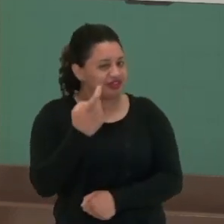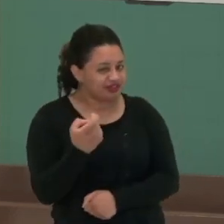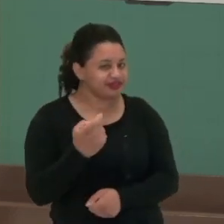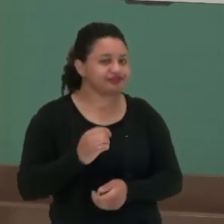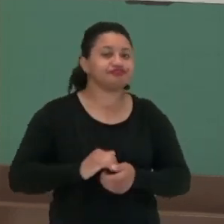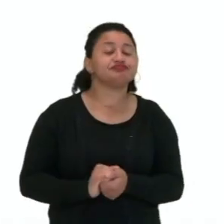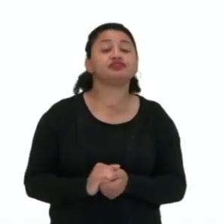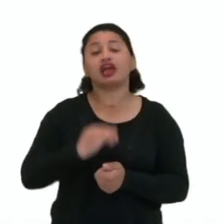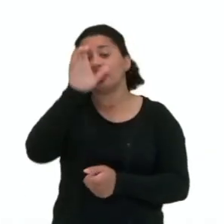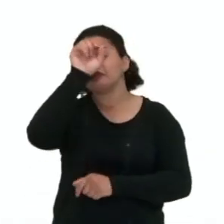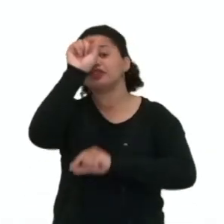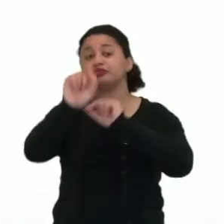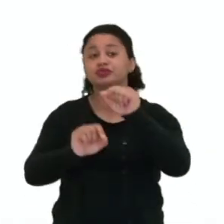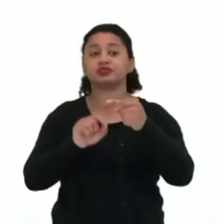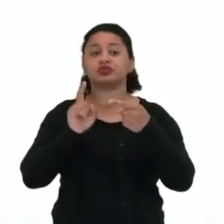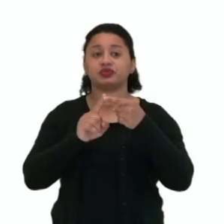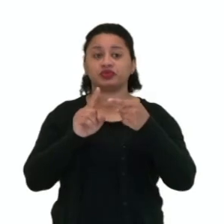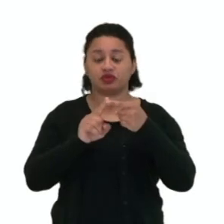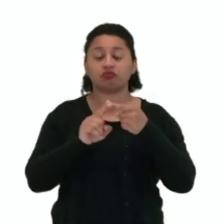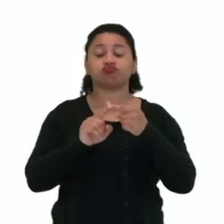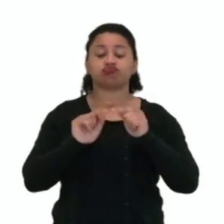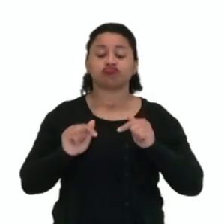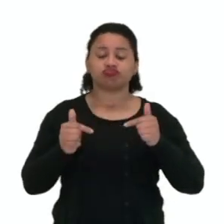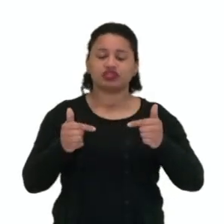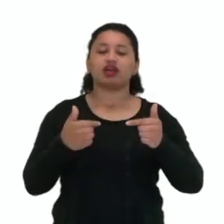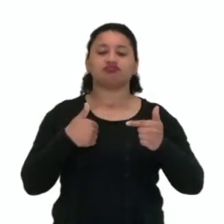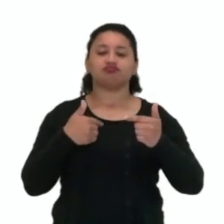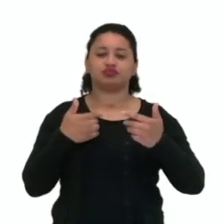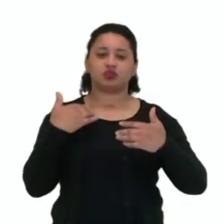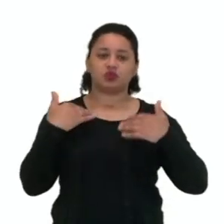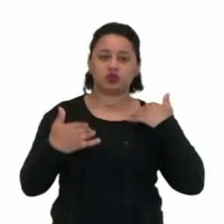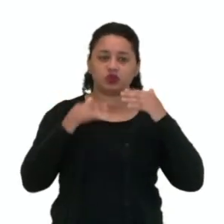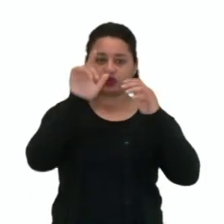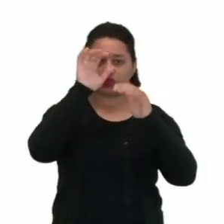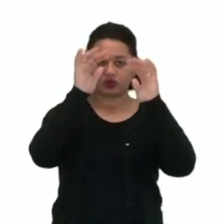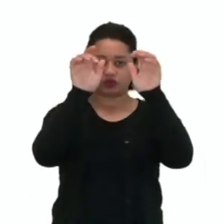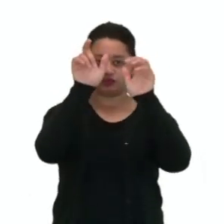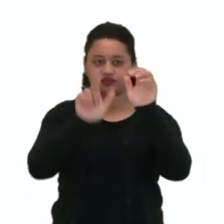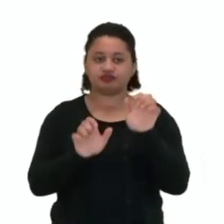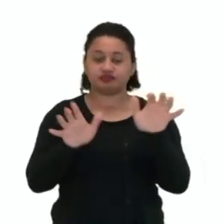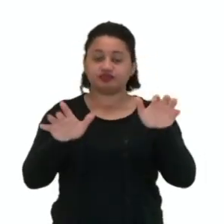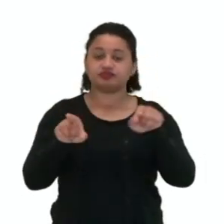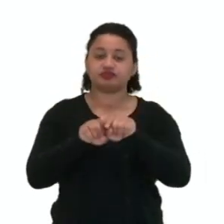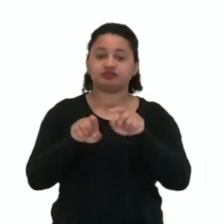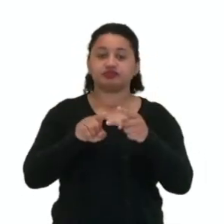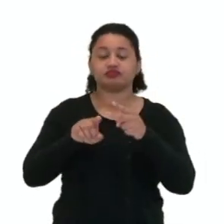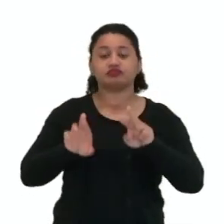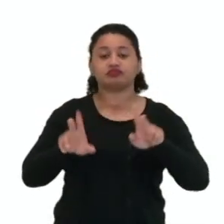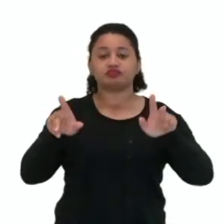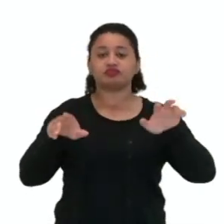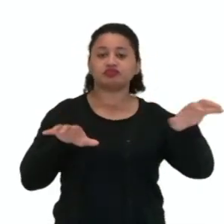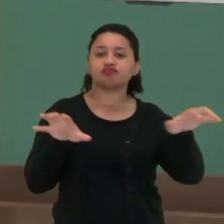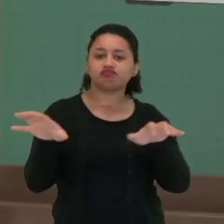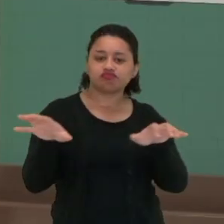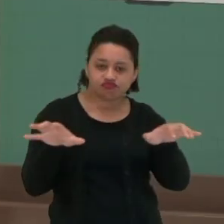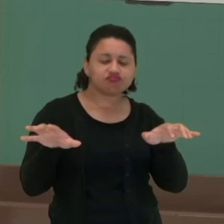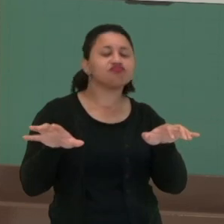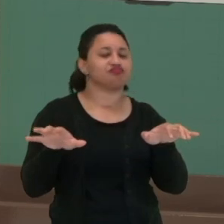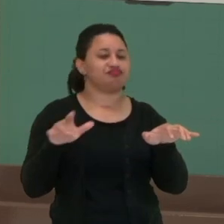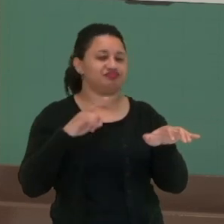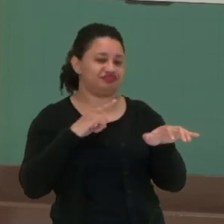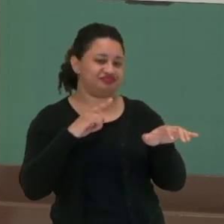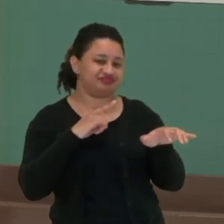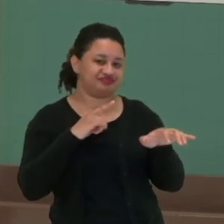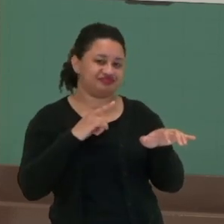o que vimos na aula? Sobre a coordenação nervosa e a diferença entre o sistema nervoso simpático e